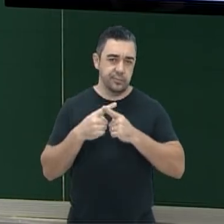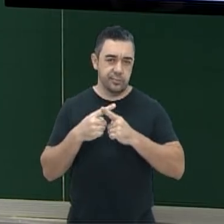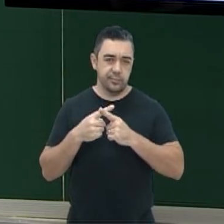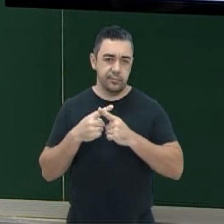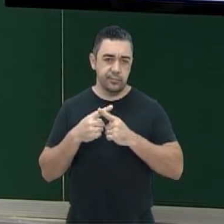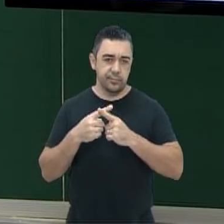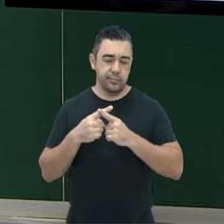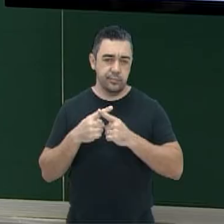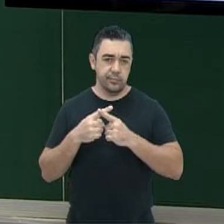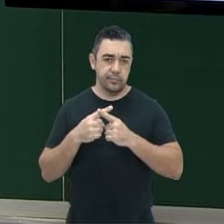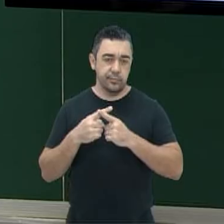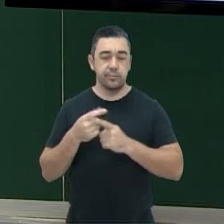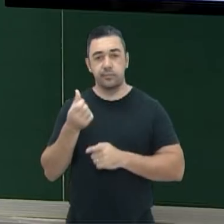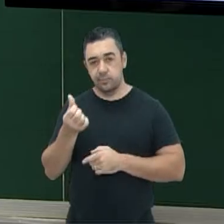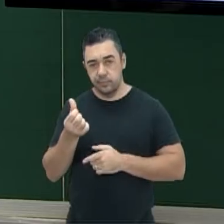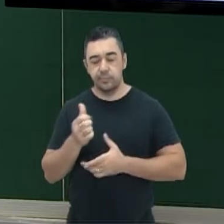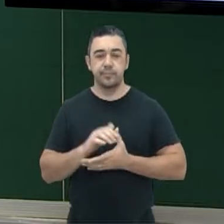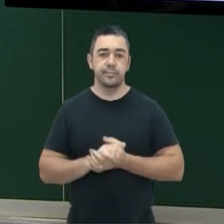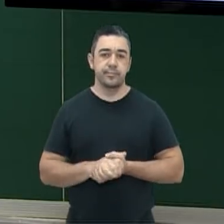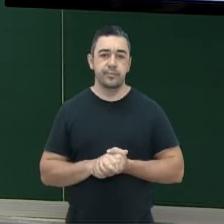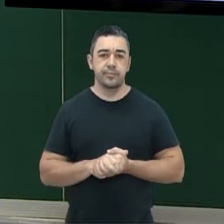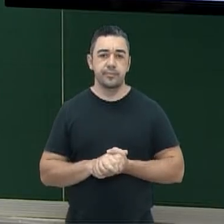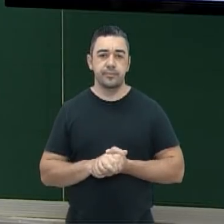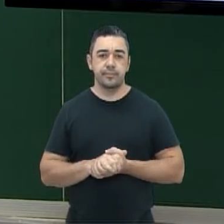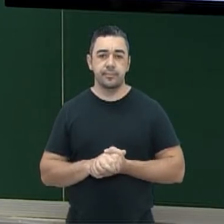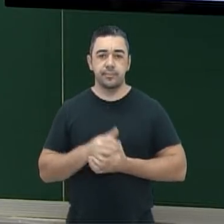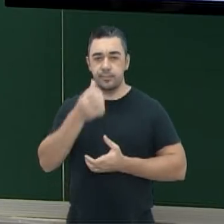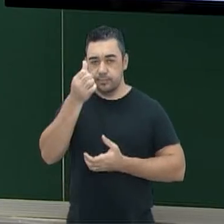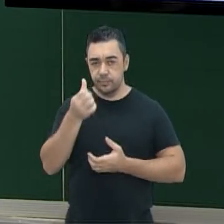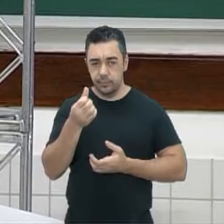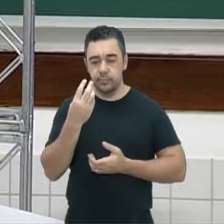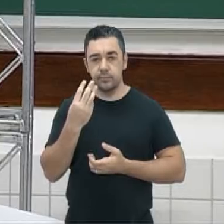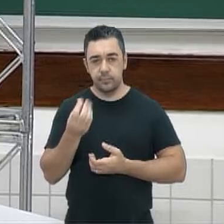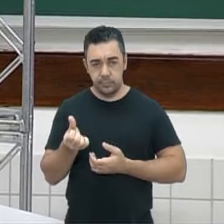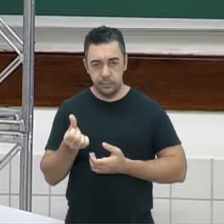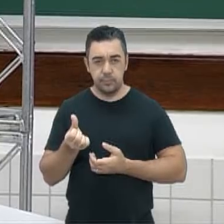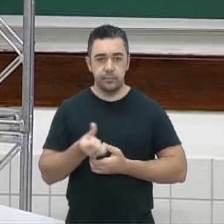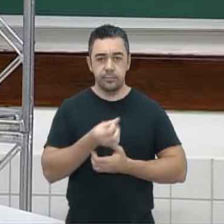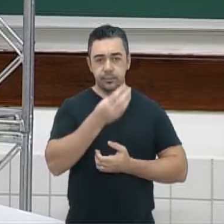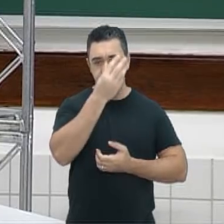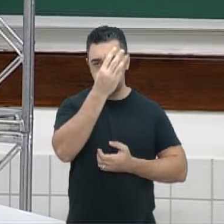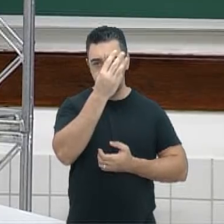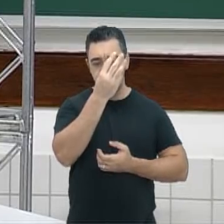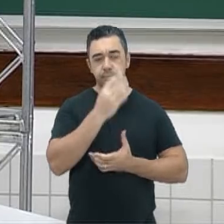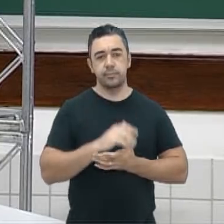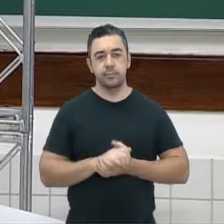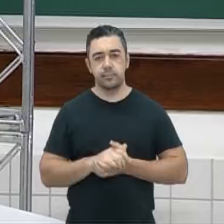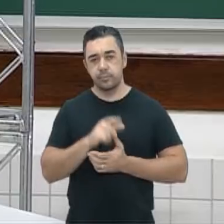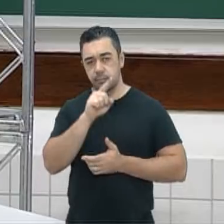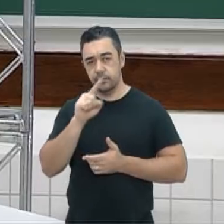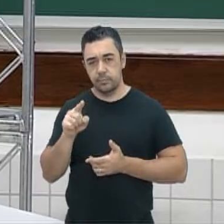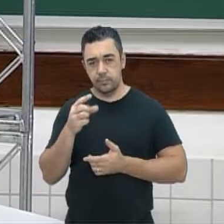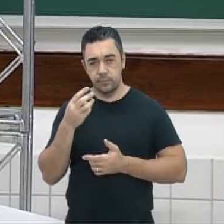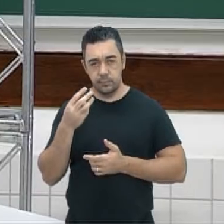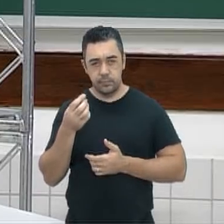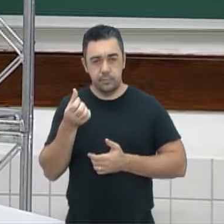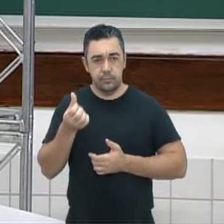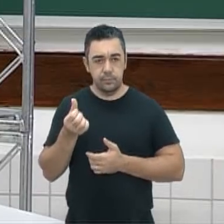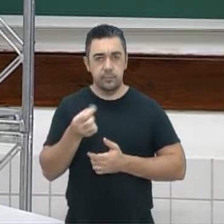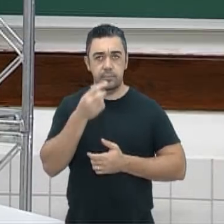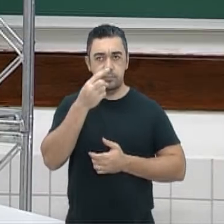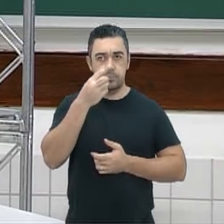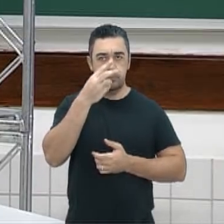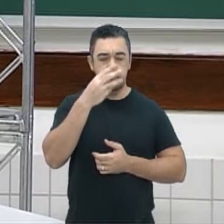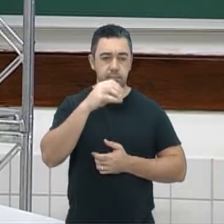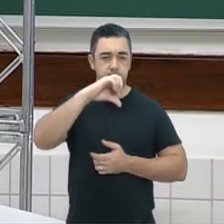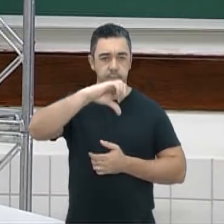vezes 6. 6 vezes 6, 36, sobe o 3. 6 vezes 1,